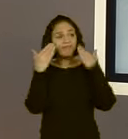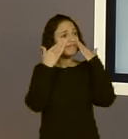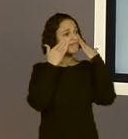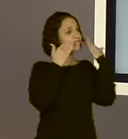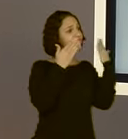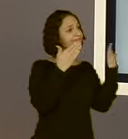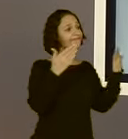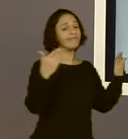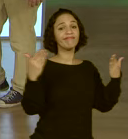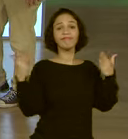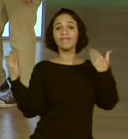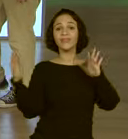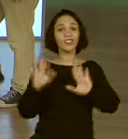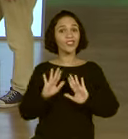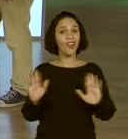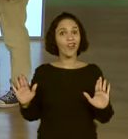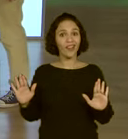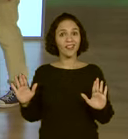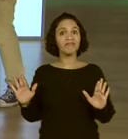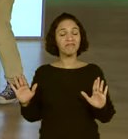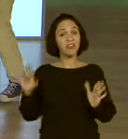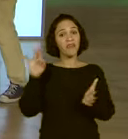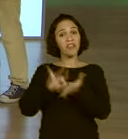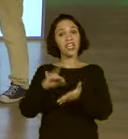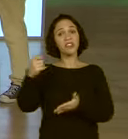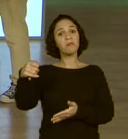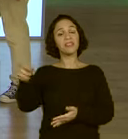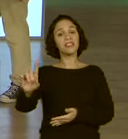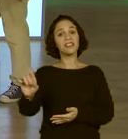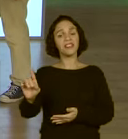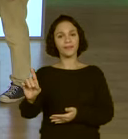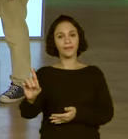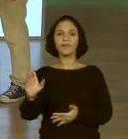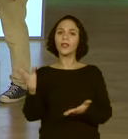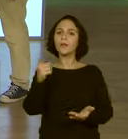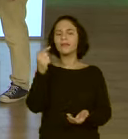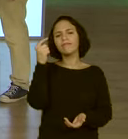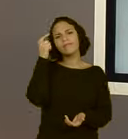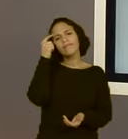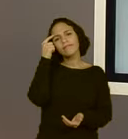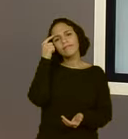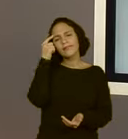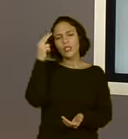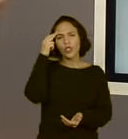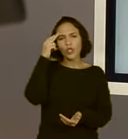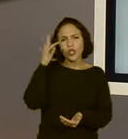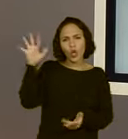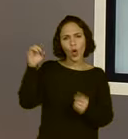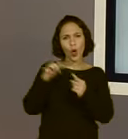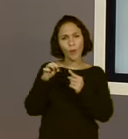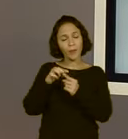que nem era dele, nem era o que ele queria, né? Então, avalie se o sonho combina com você e com seus